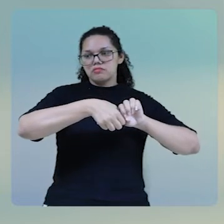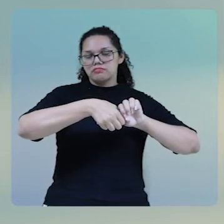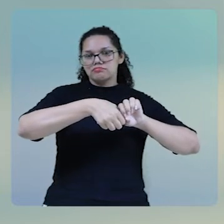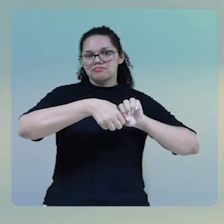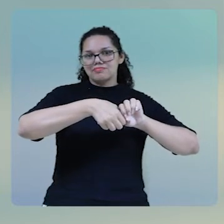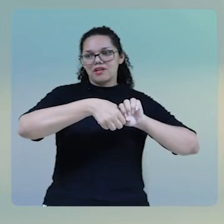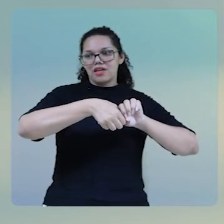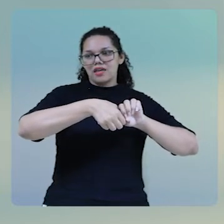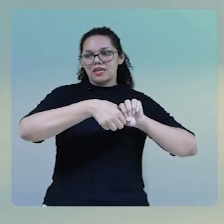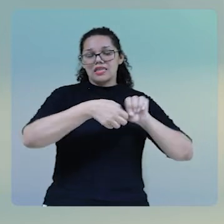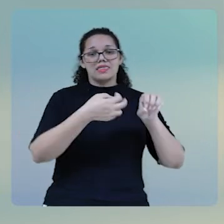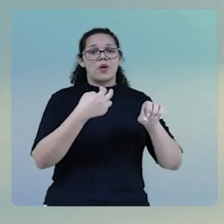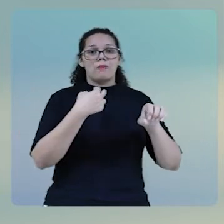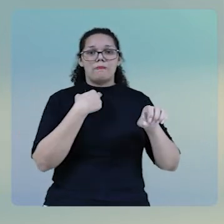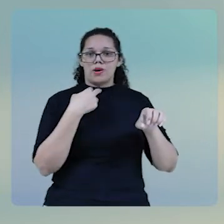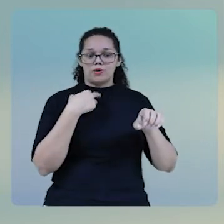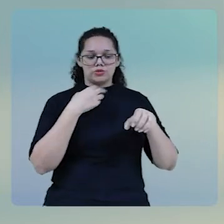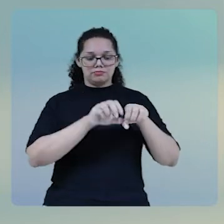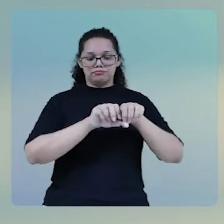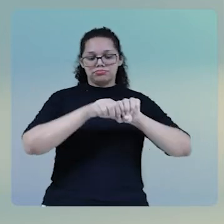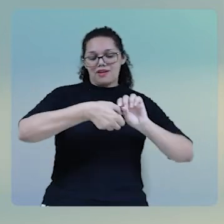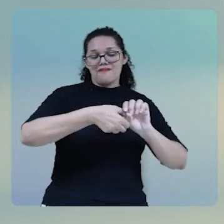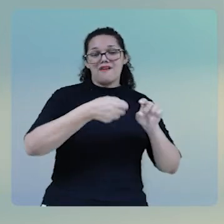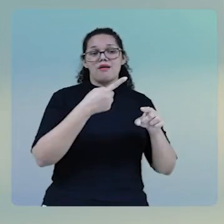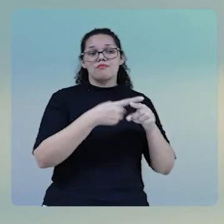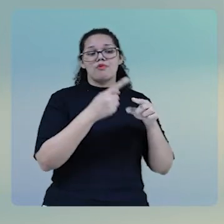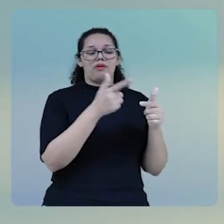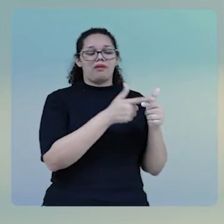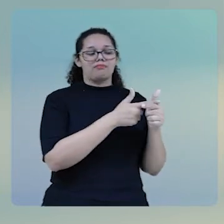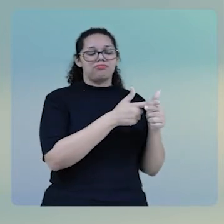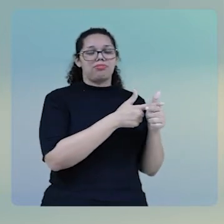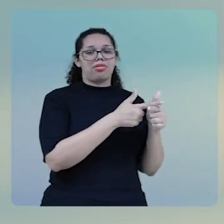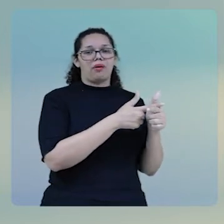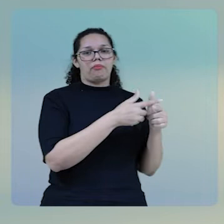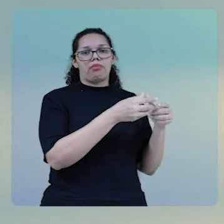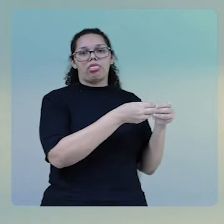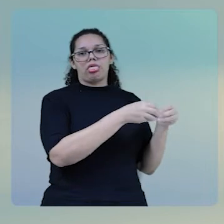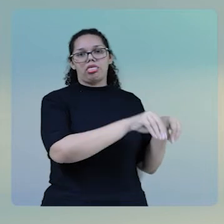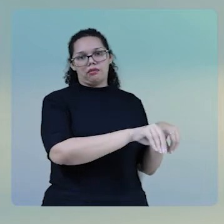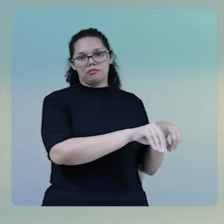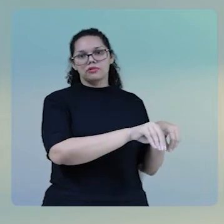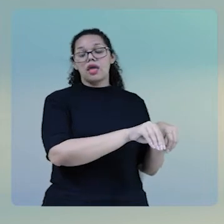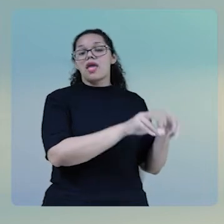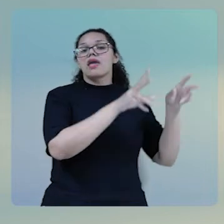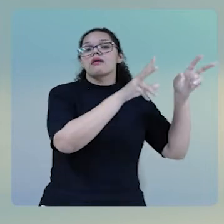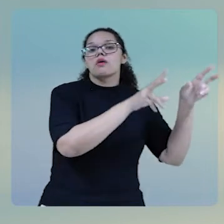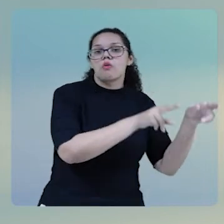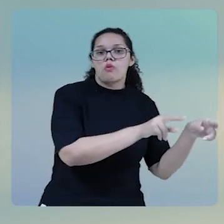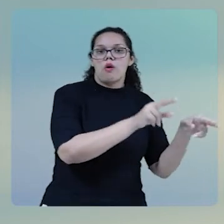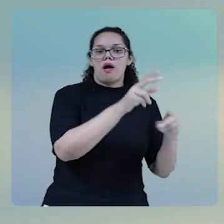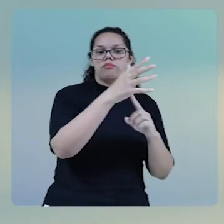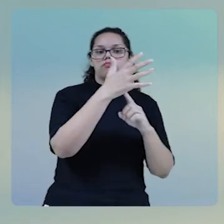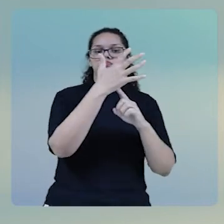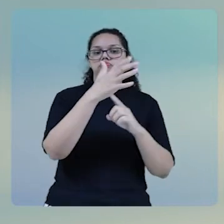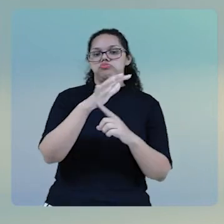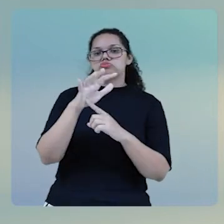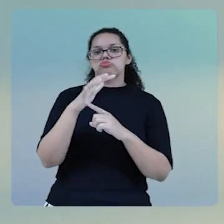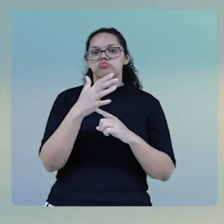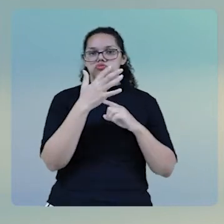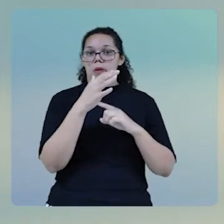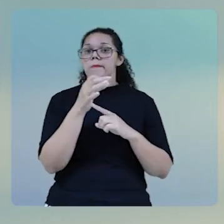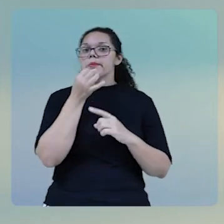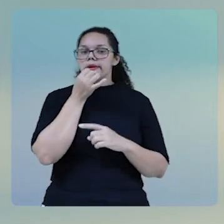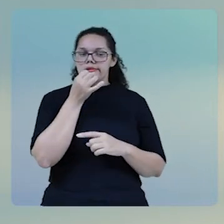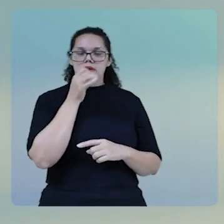travamento do eixo do motor. Pessoal, é a mesma coisa que acontece com o motor do ventilador, por exemplo. Se você pegar um